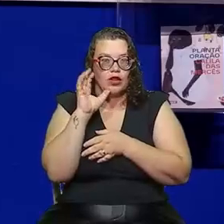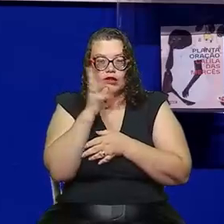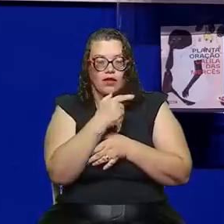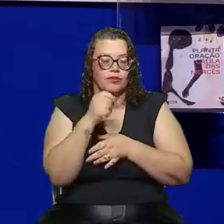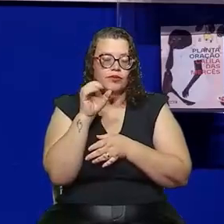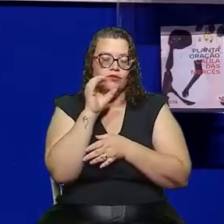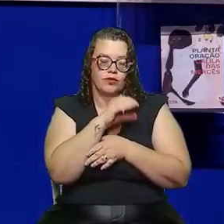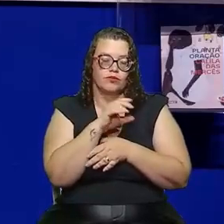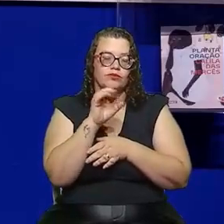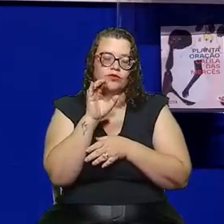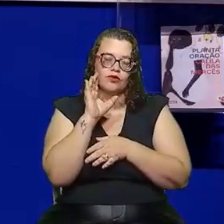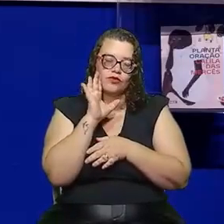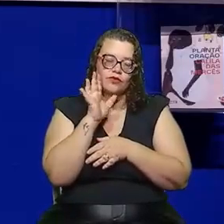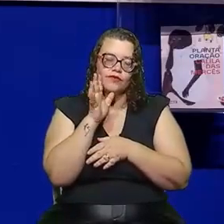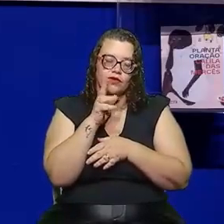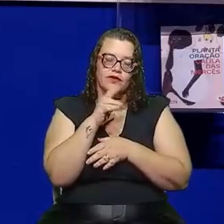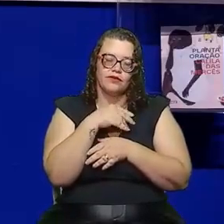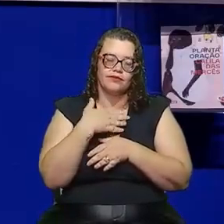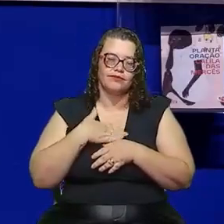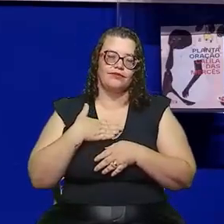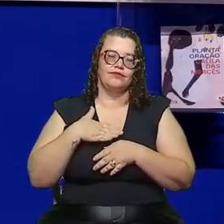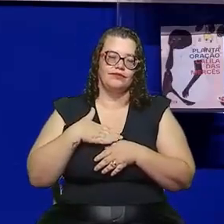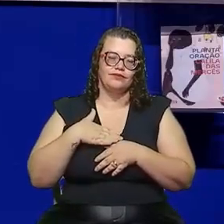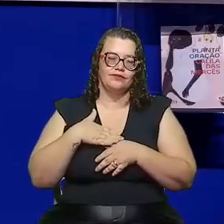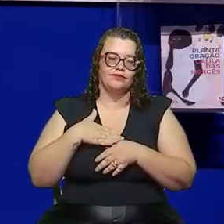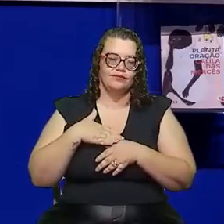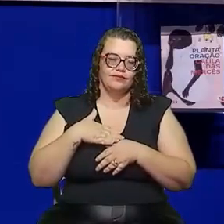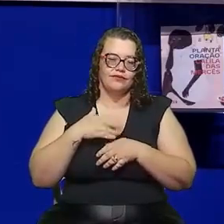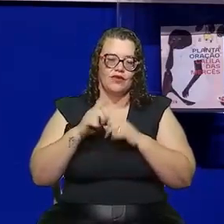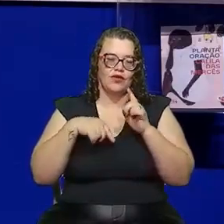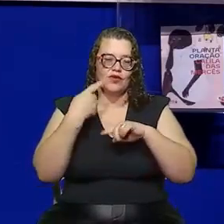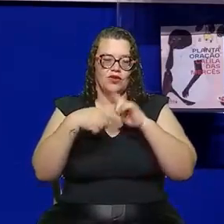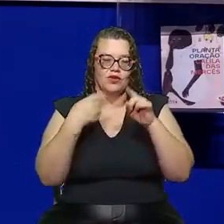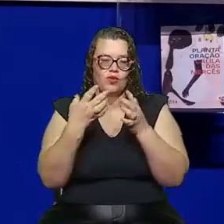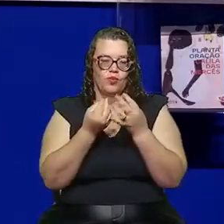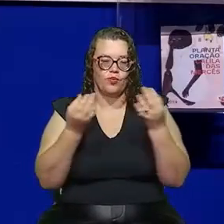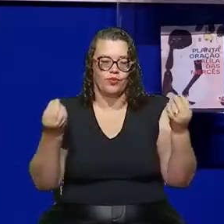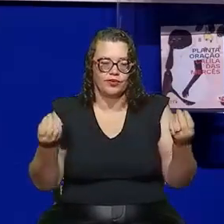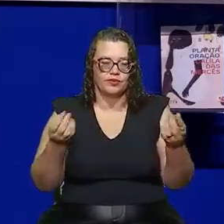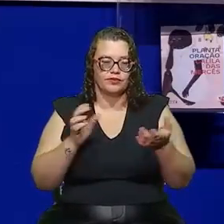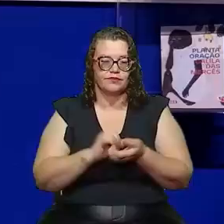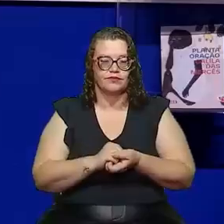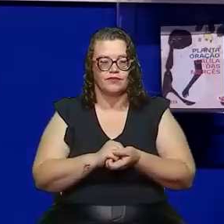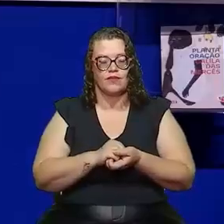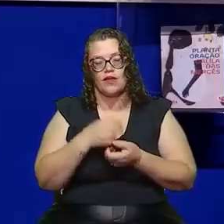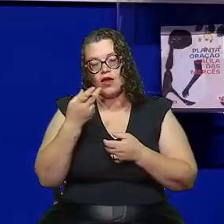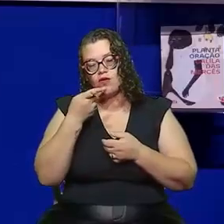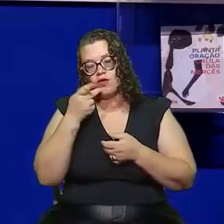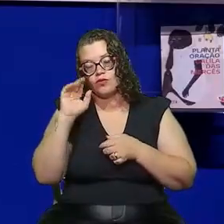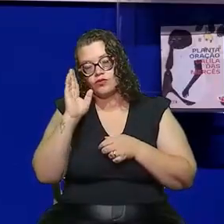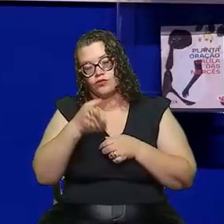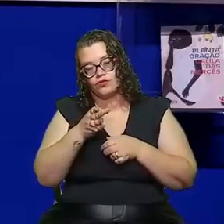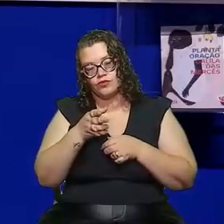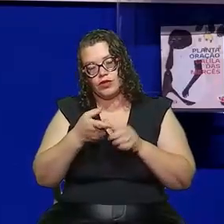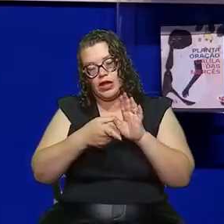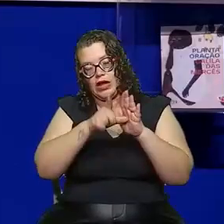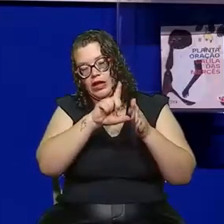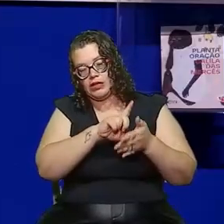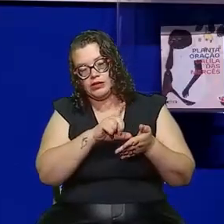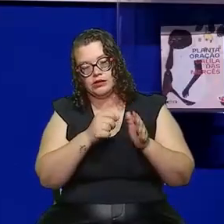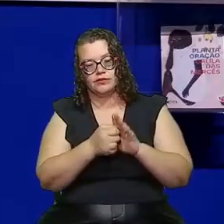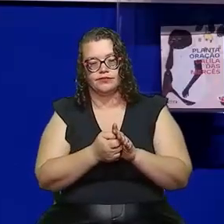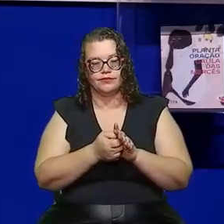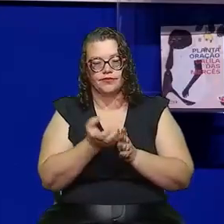pouco, né, porque senão eu vou acelerando muito. E como eu disse antes,